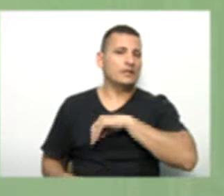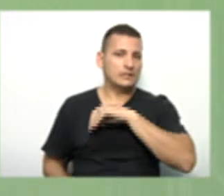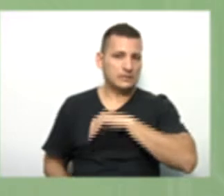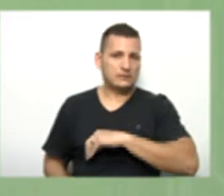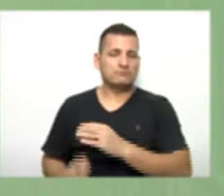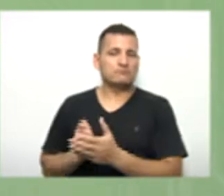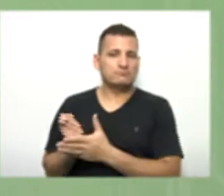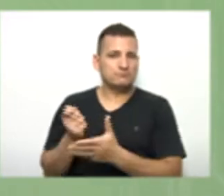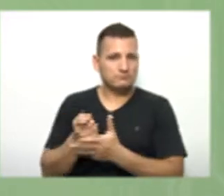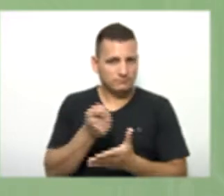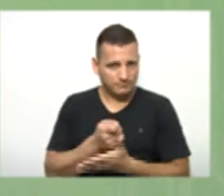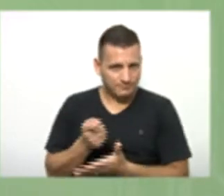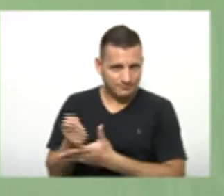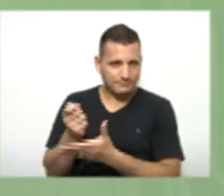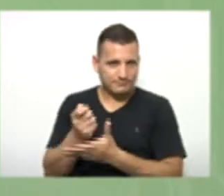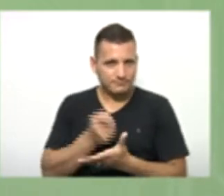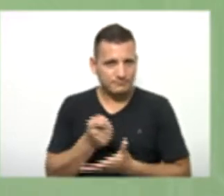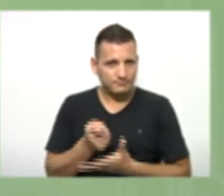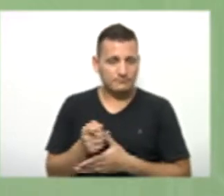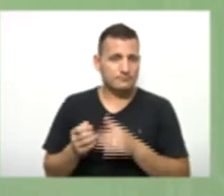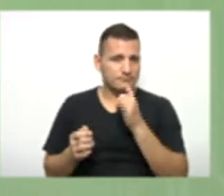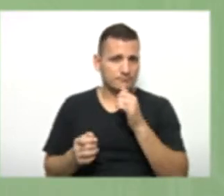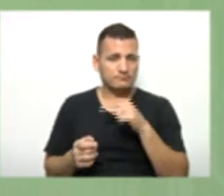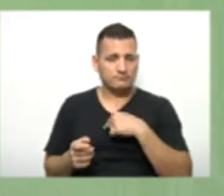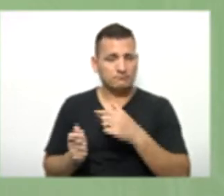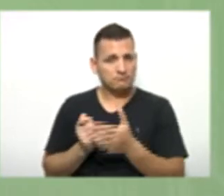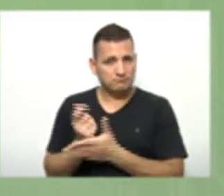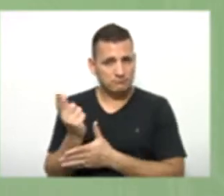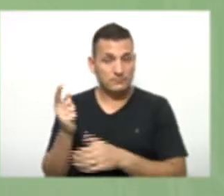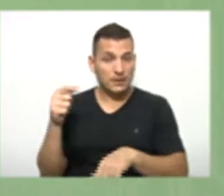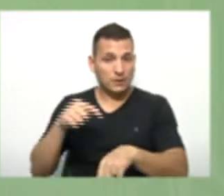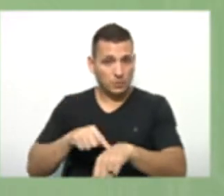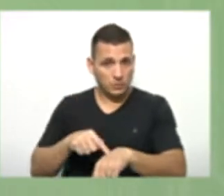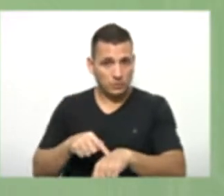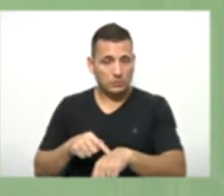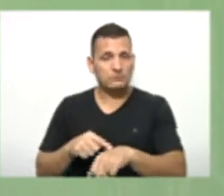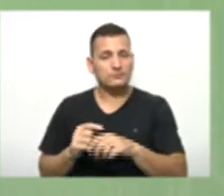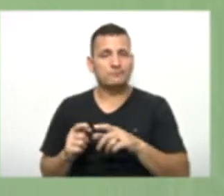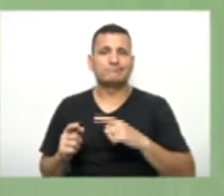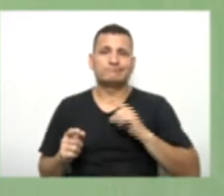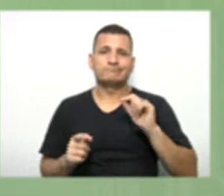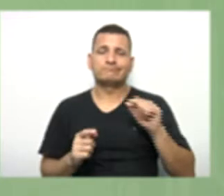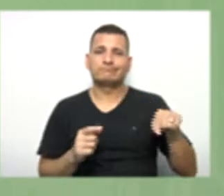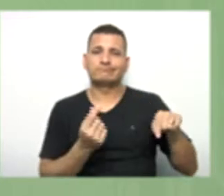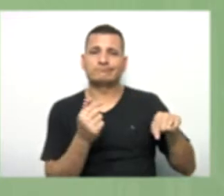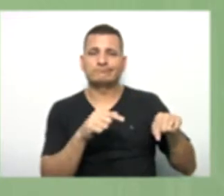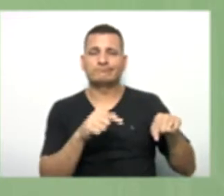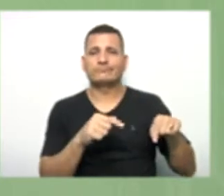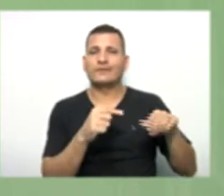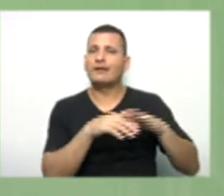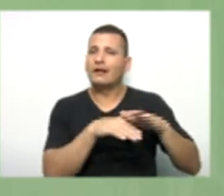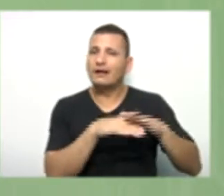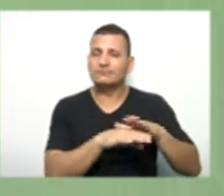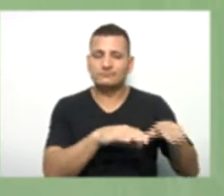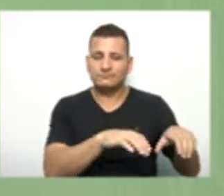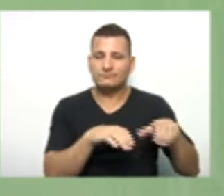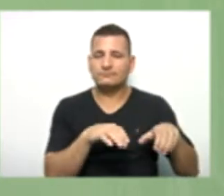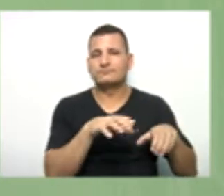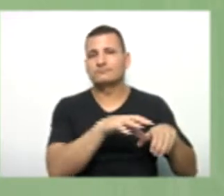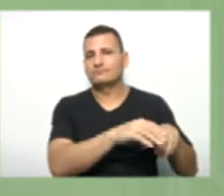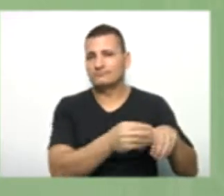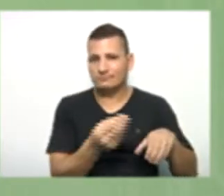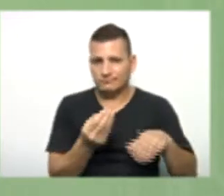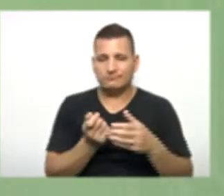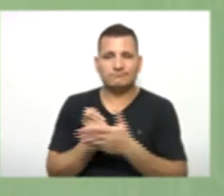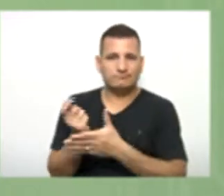eu pago ela naquele momento que ela é gerada, sai dinheiro do caixa. Então, diminui o meu ativo.